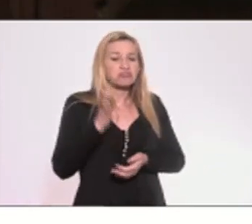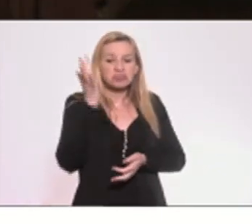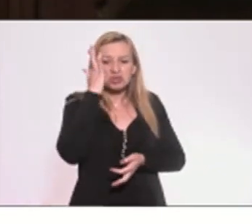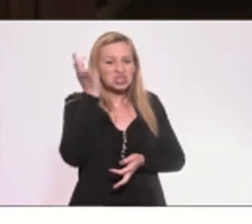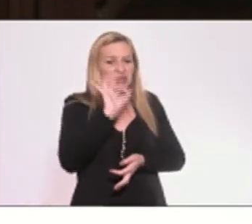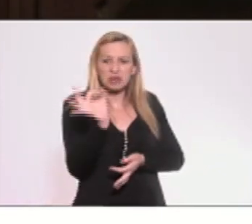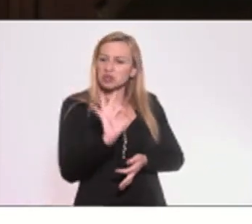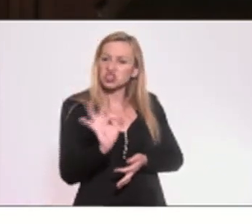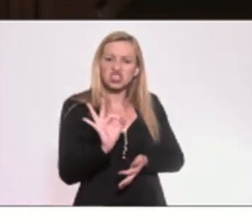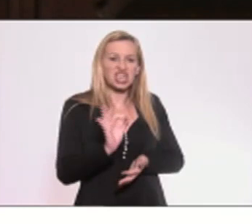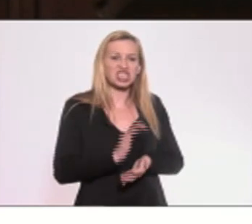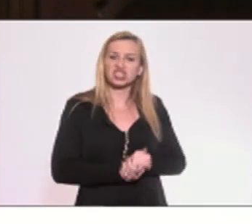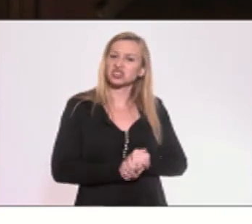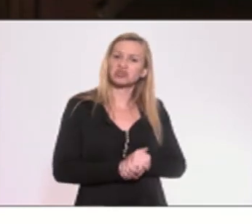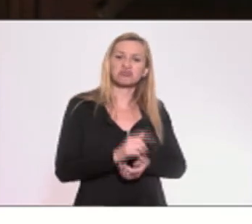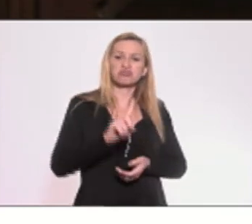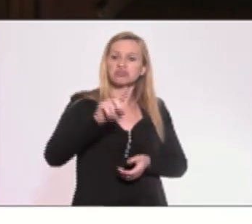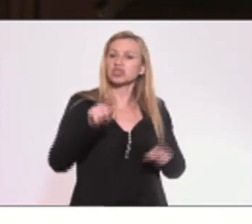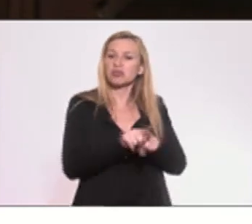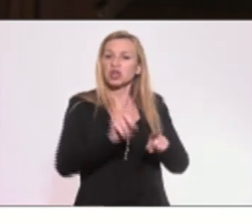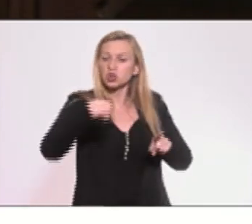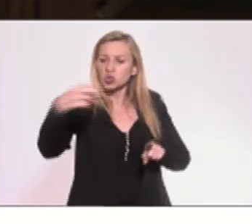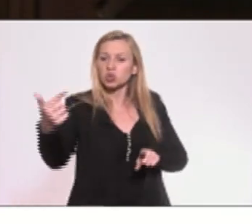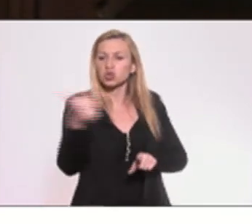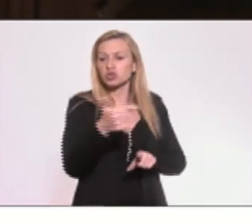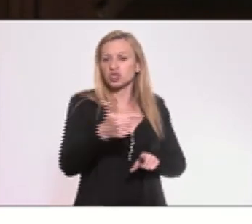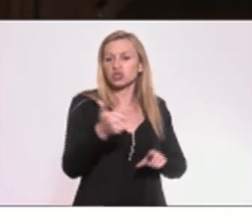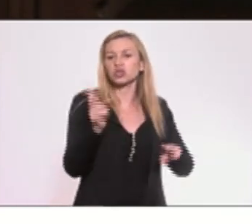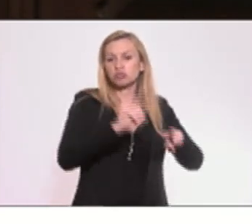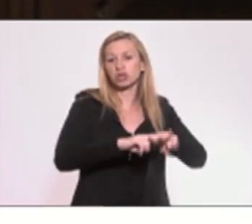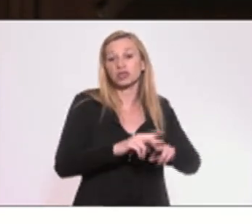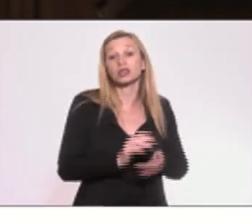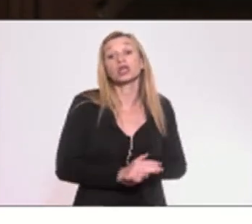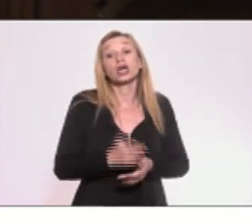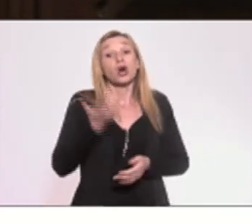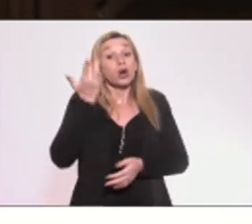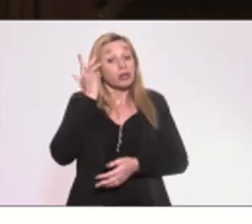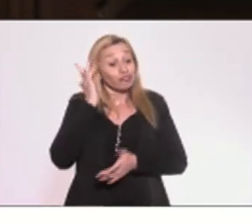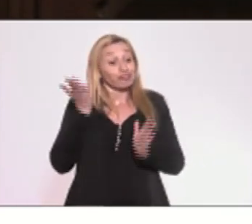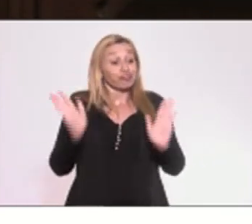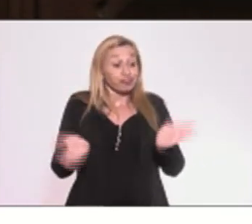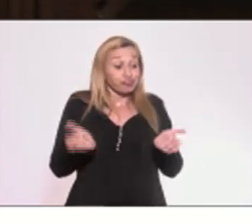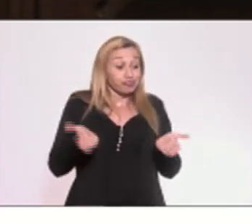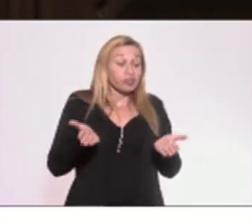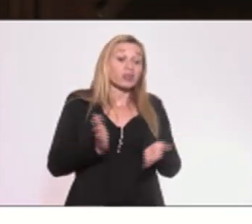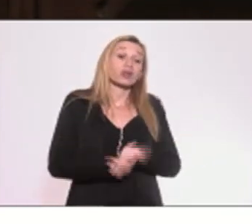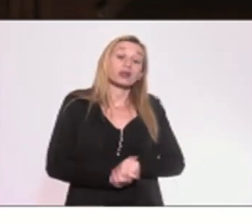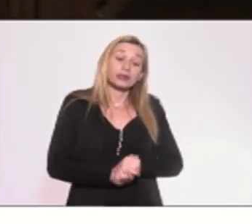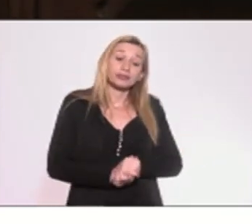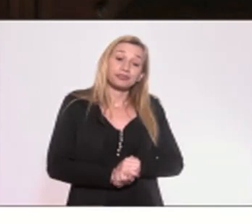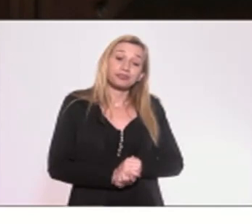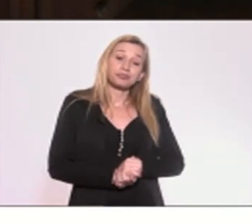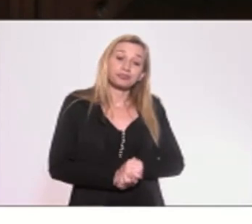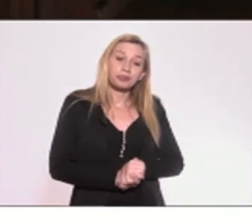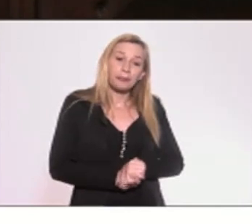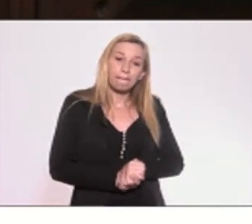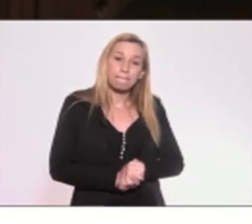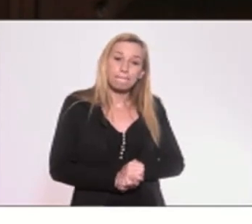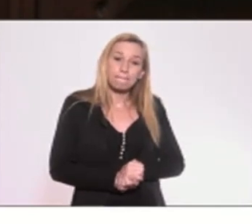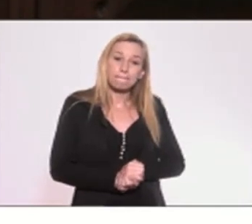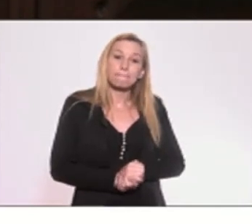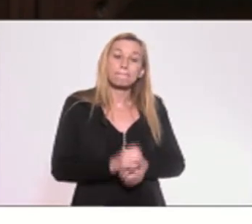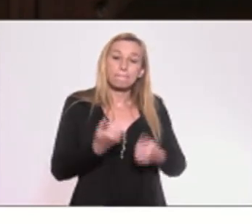e nem mesmo desses outros 22. Então, eu acho que aqui nós precisamos sim votar,